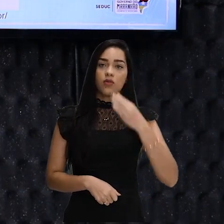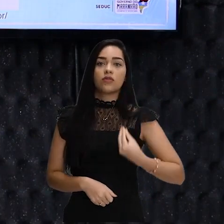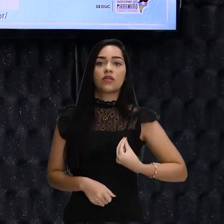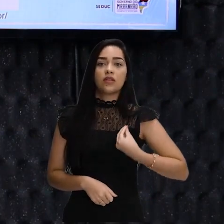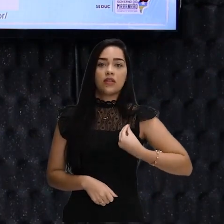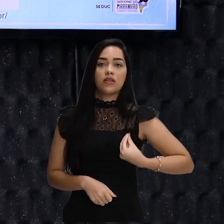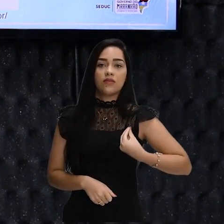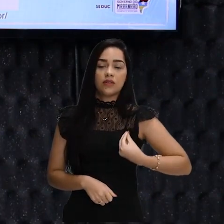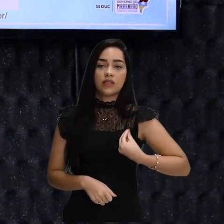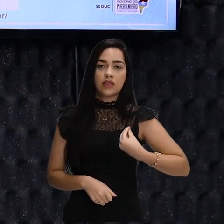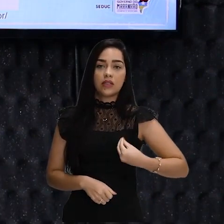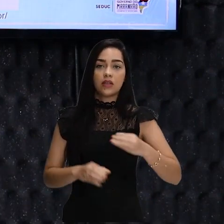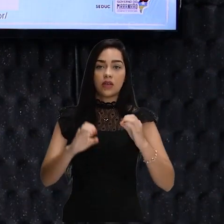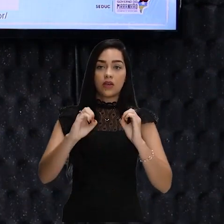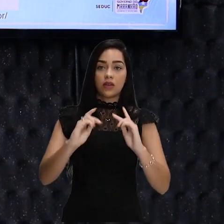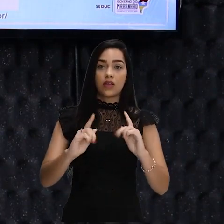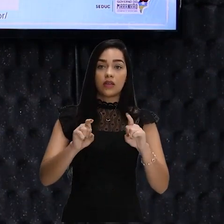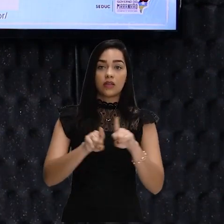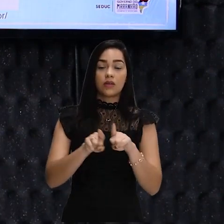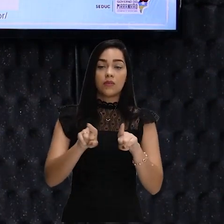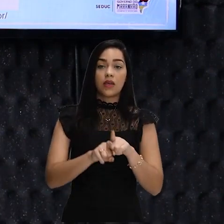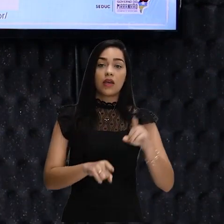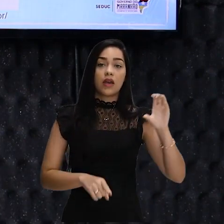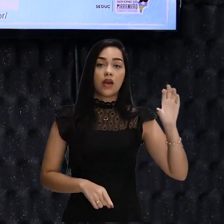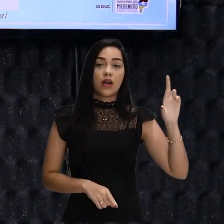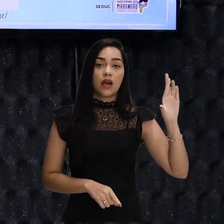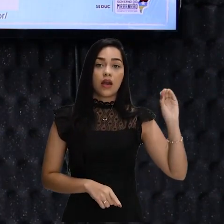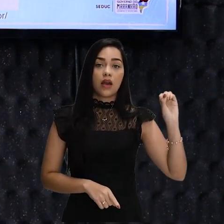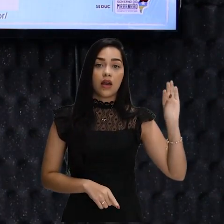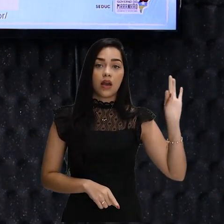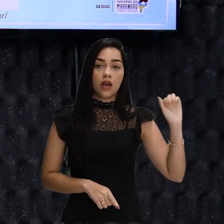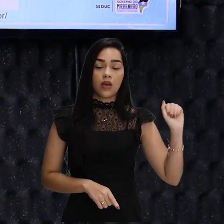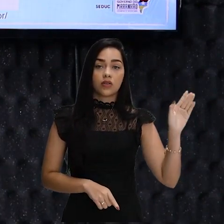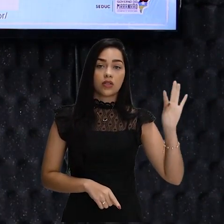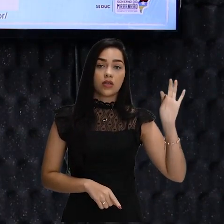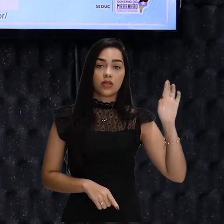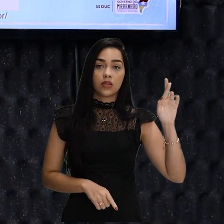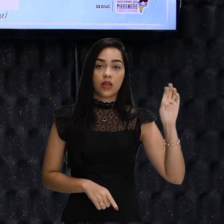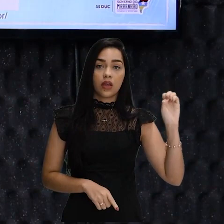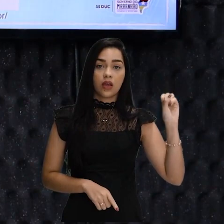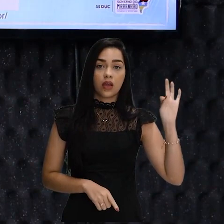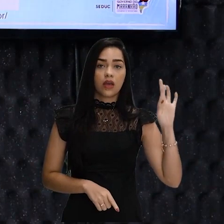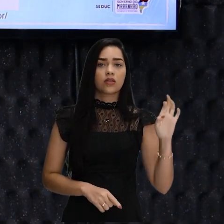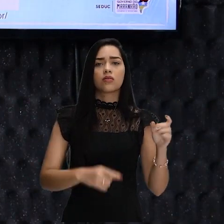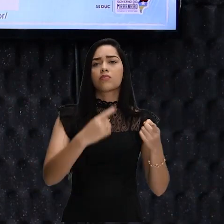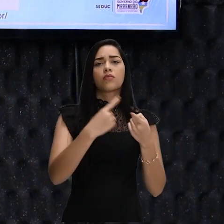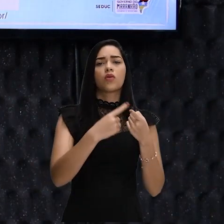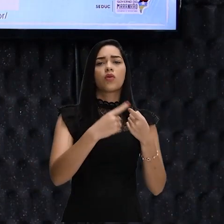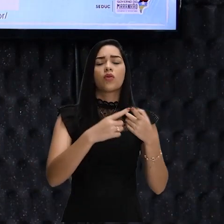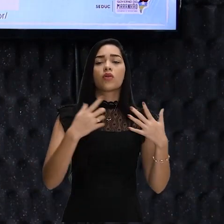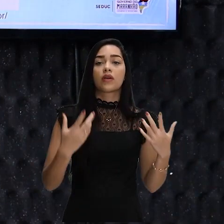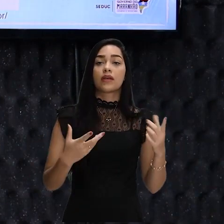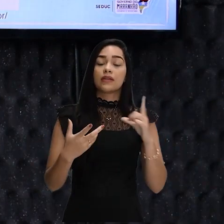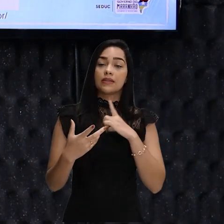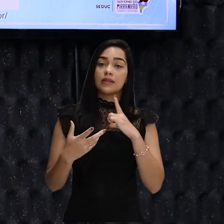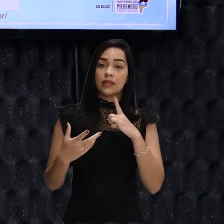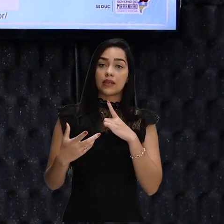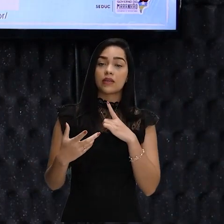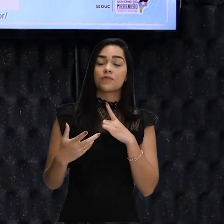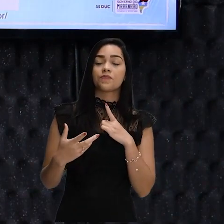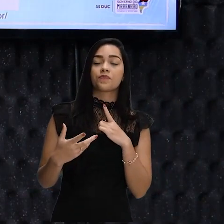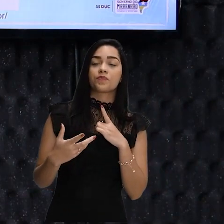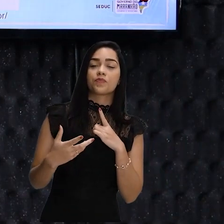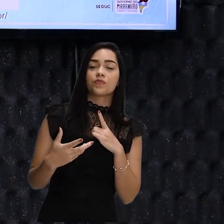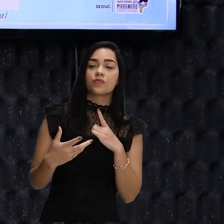vida, né? E a crosta terrestre também vai fazer parte dessa biosfera, porque é justamente da crosta